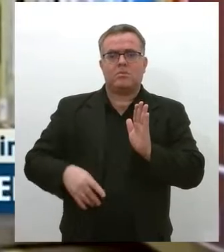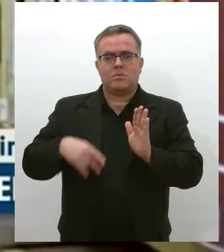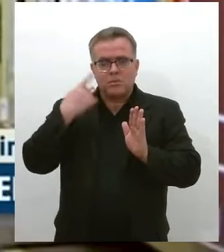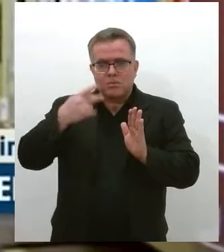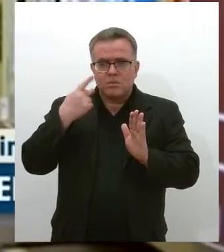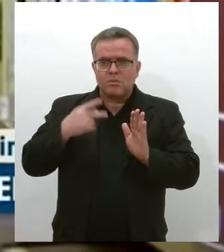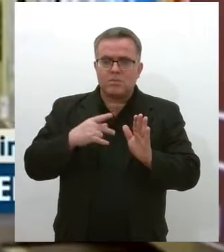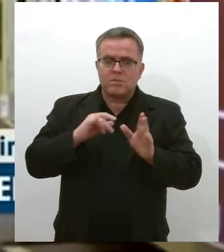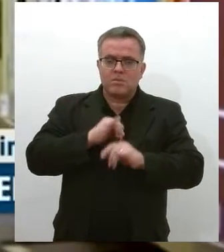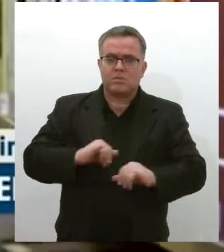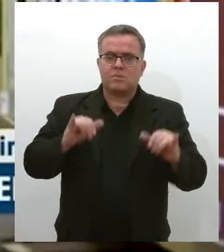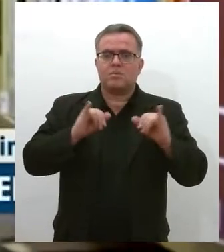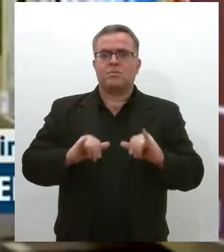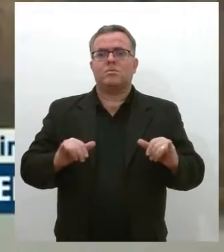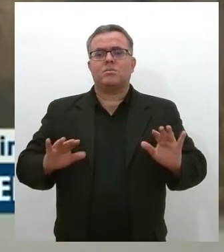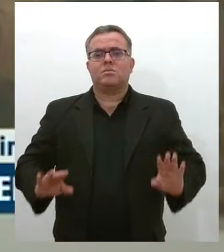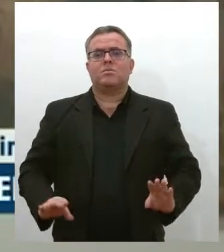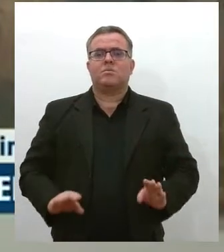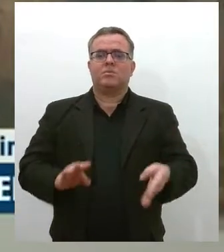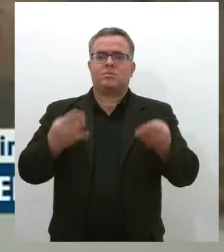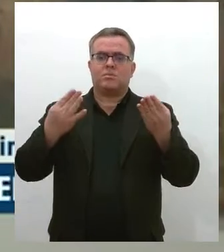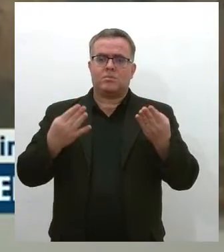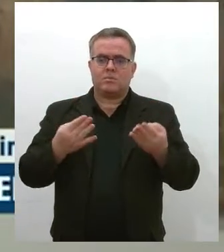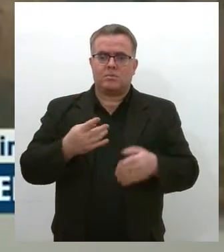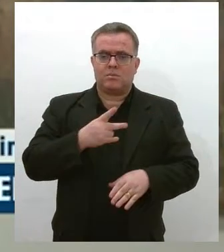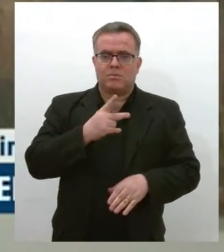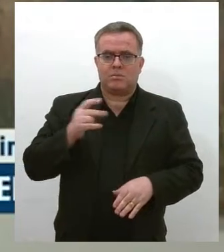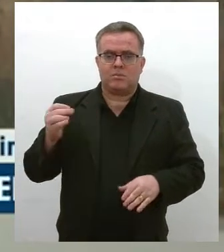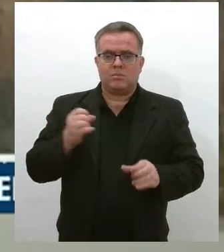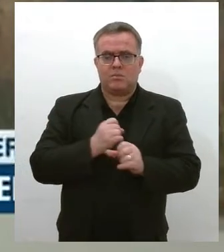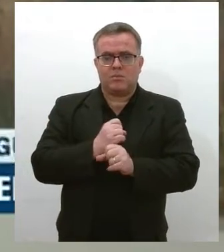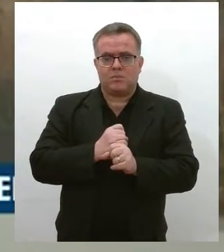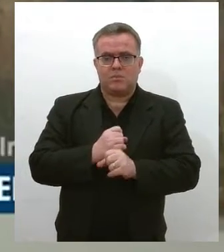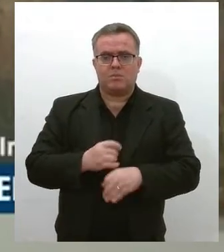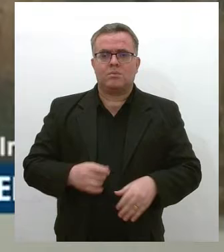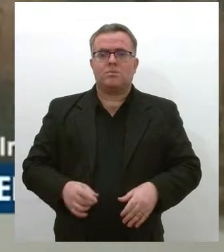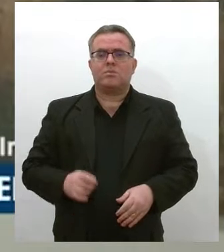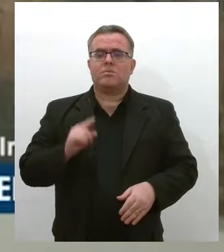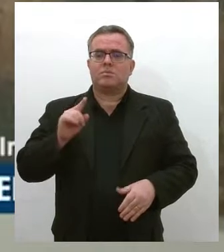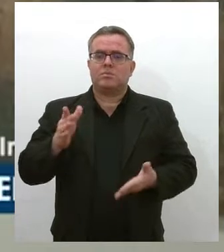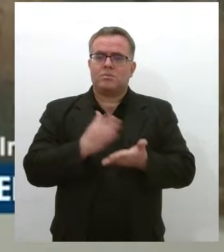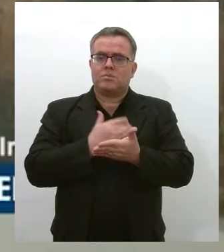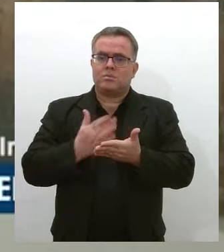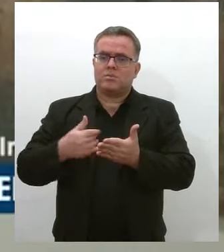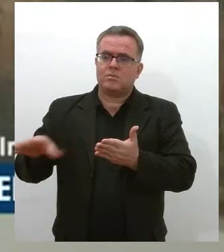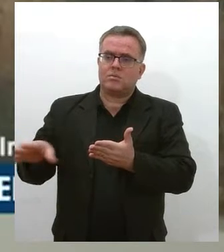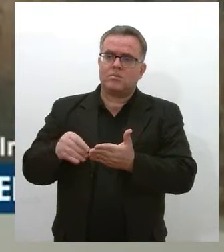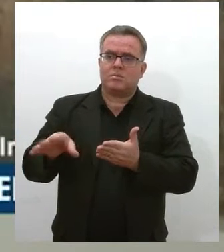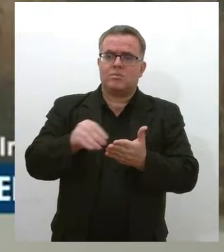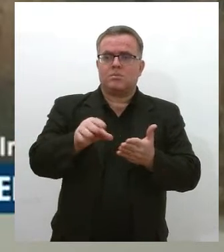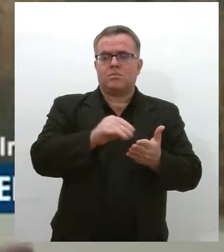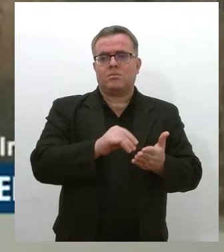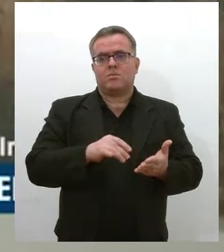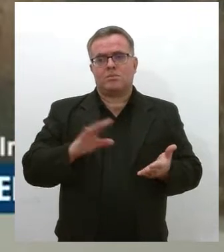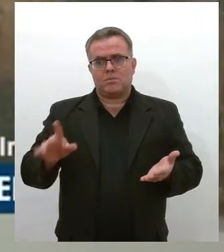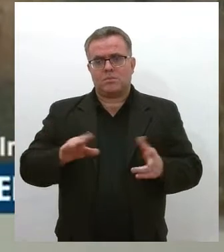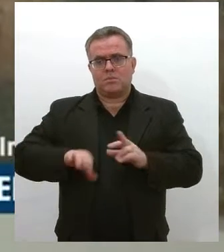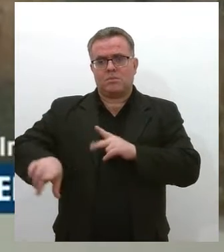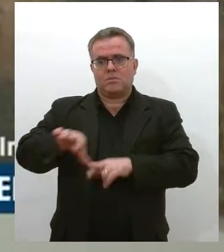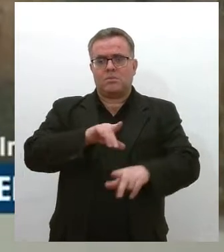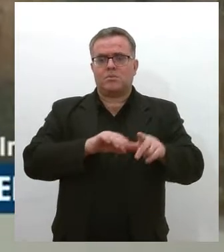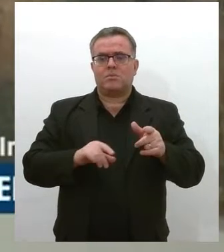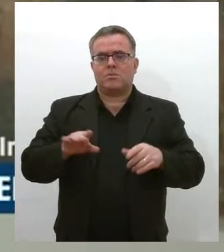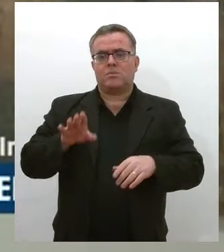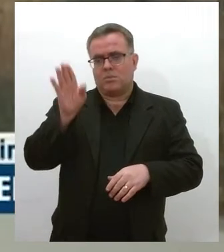em comemoração ao bicentenário. Esses panfletos contemplam várias províncias brasileiras e mostram como as lutas